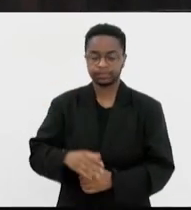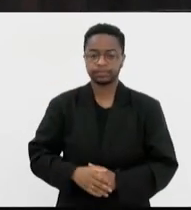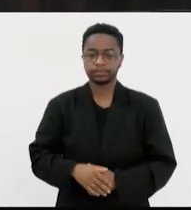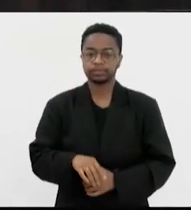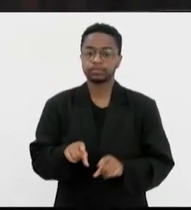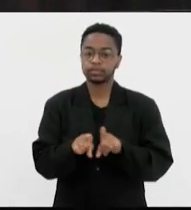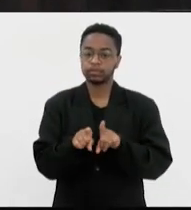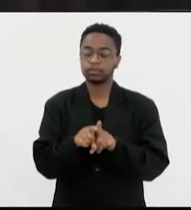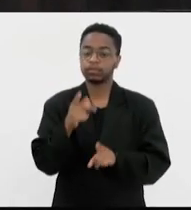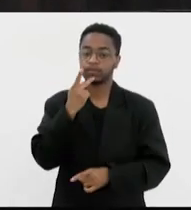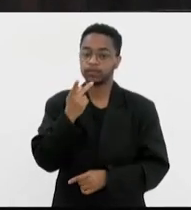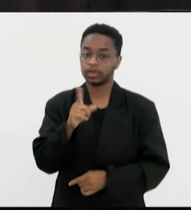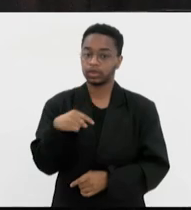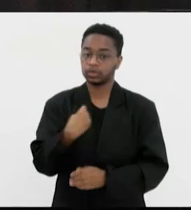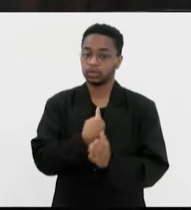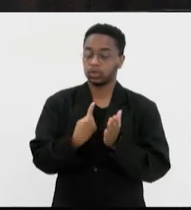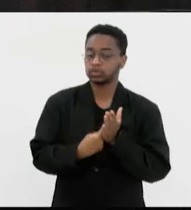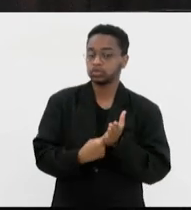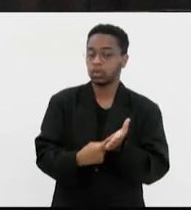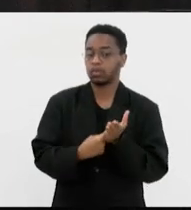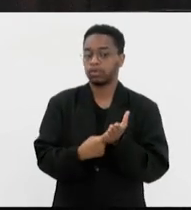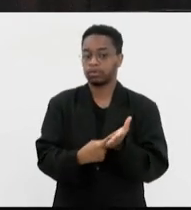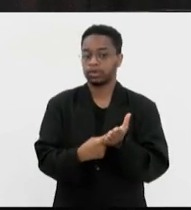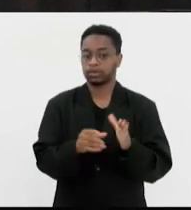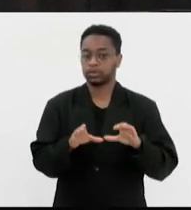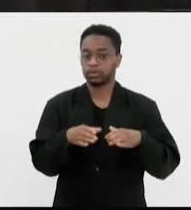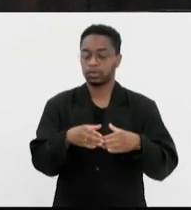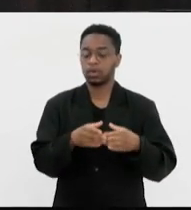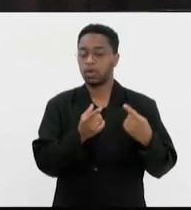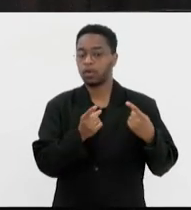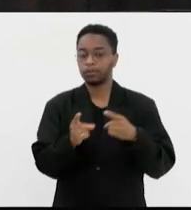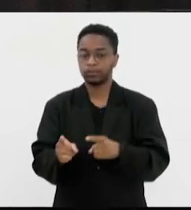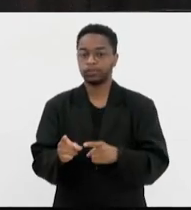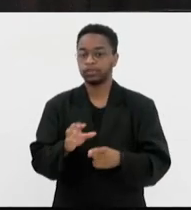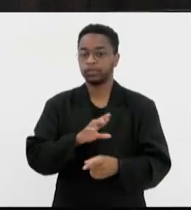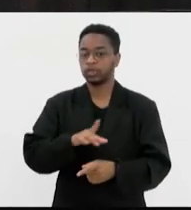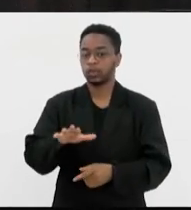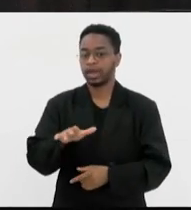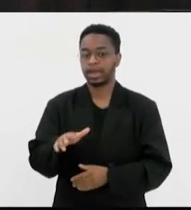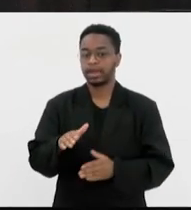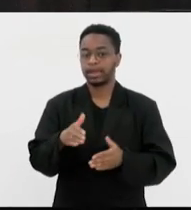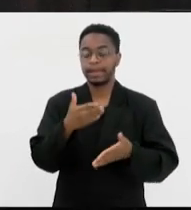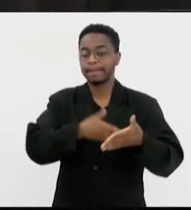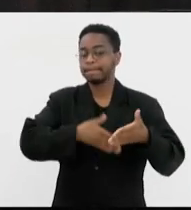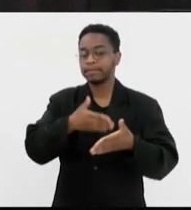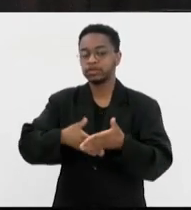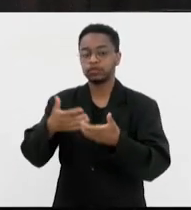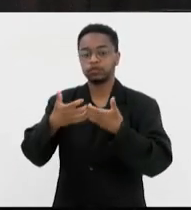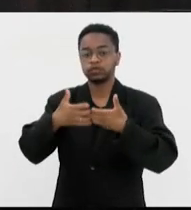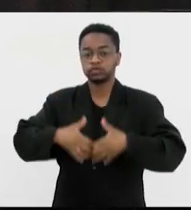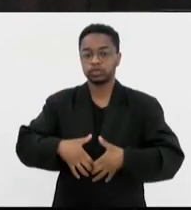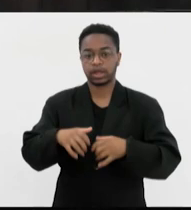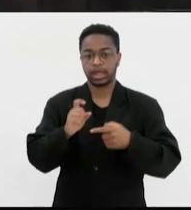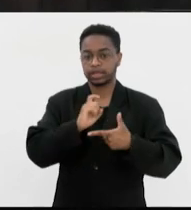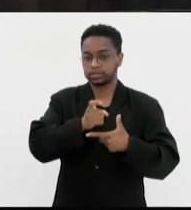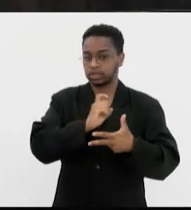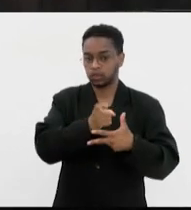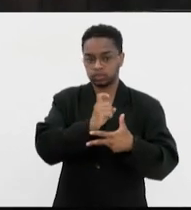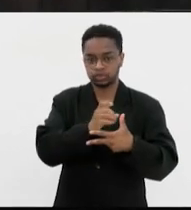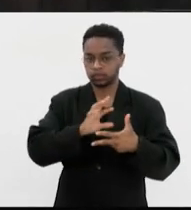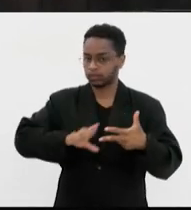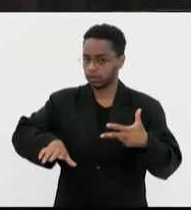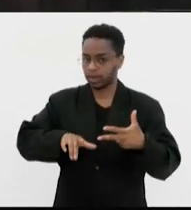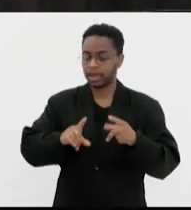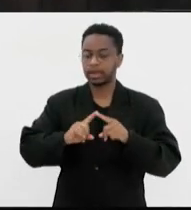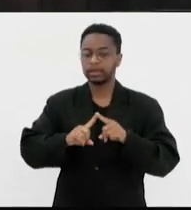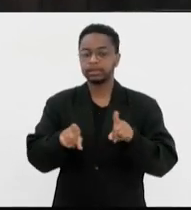reafirmar que o nosso compromisso de bancada de oposição aqui não é inviabilizar o funcionamento do Executivo. Não é